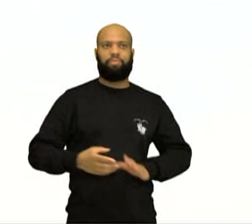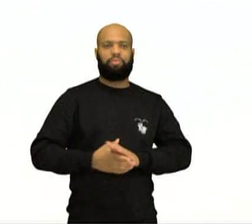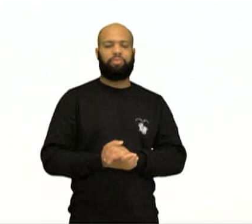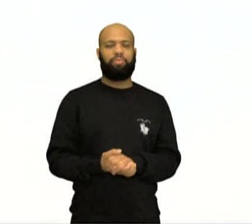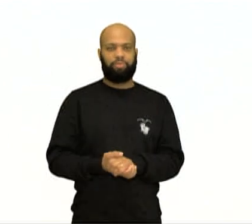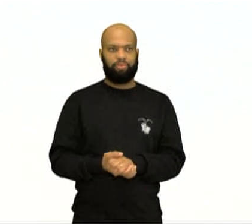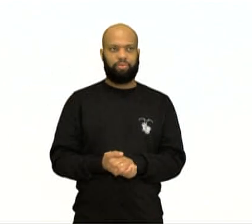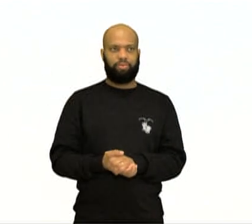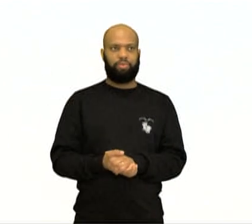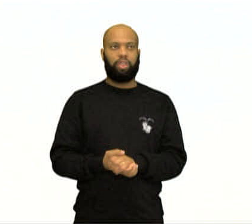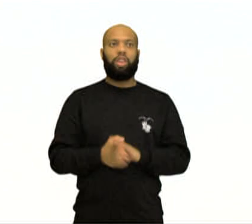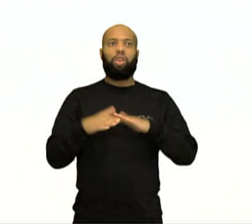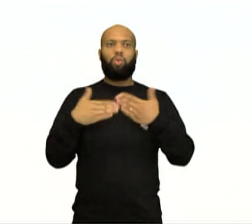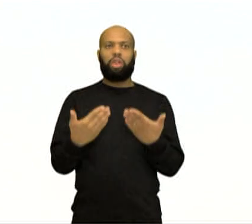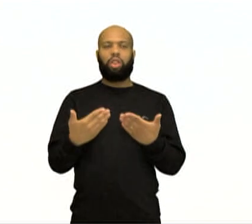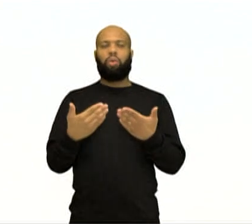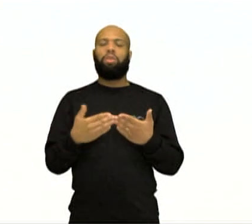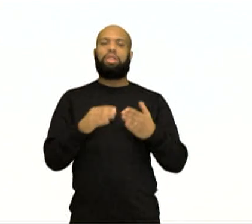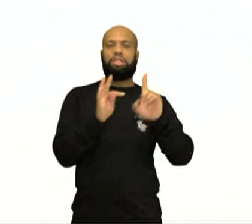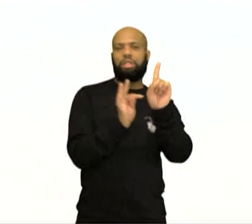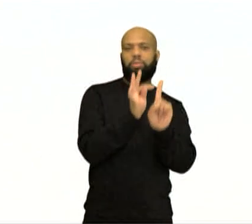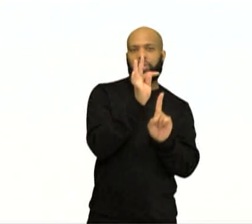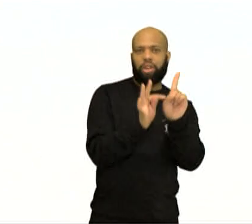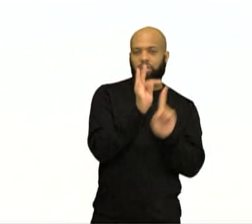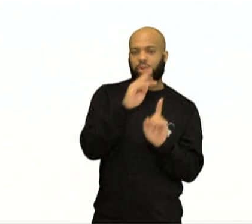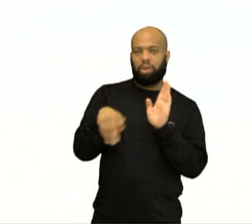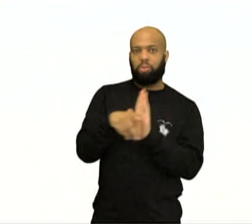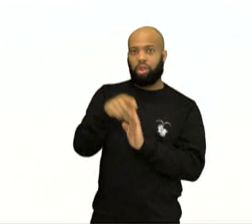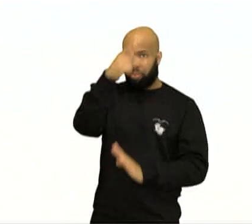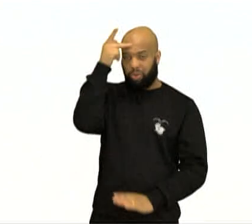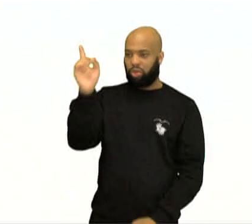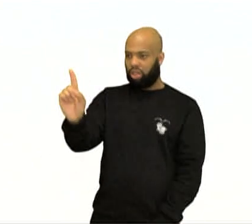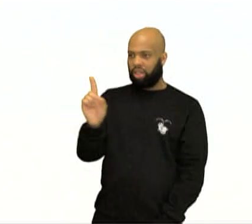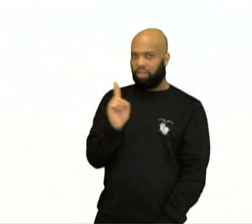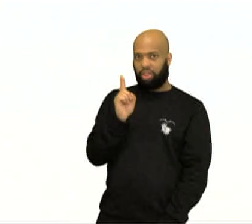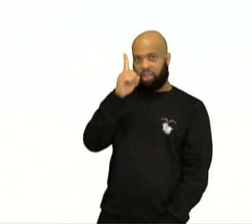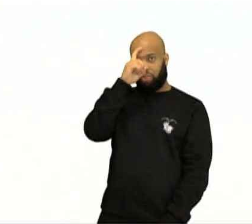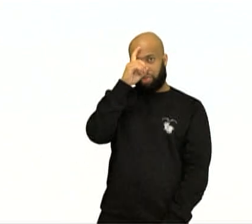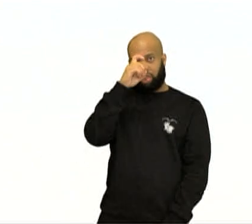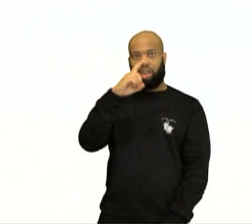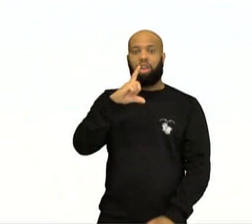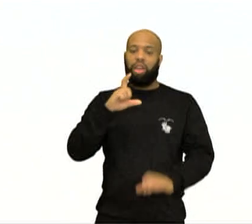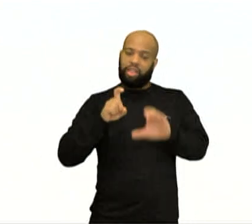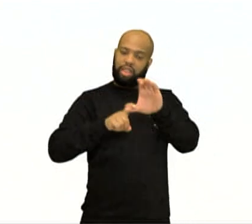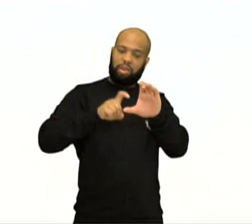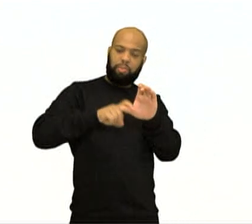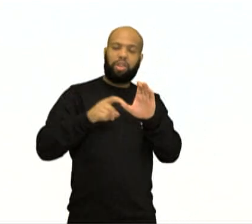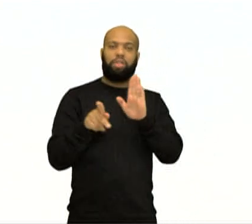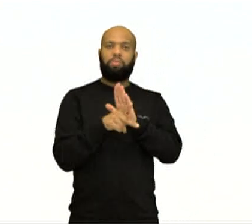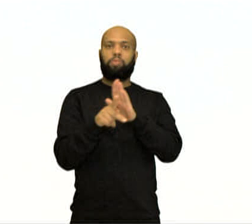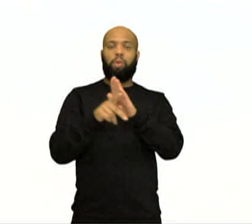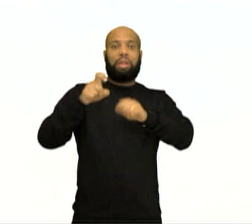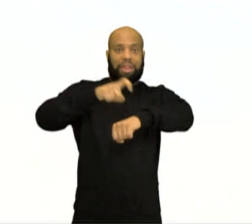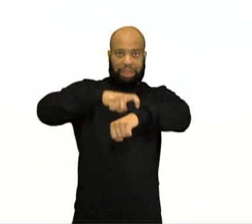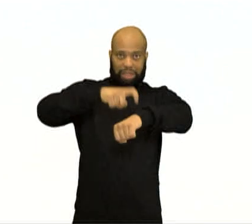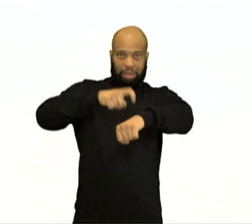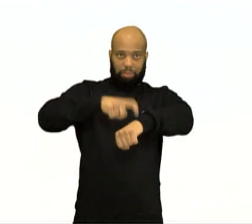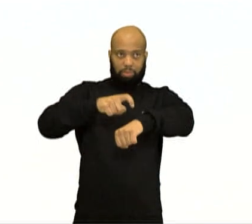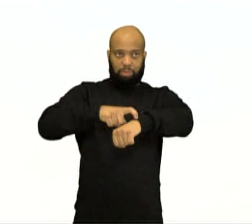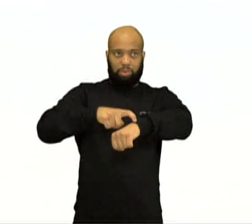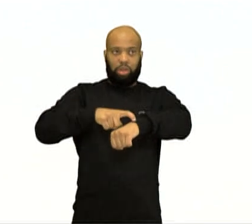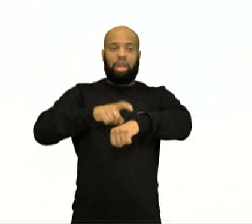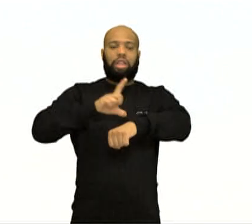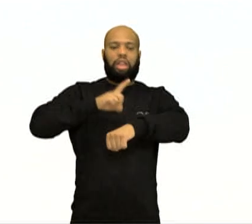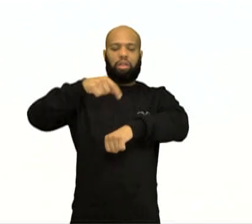menos 3,2. Em que a temperatura do paciente está em função do tempo, isso mesmo, medido